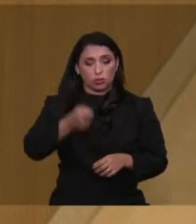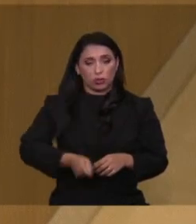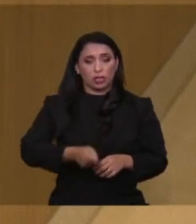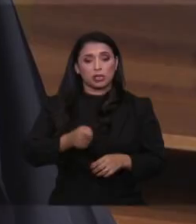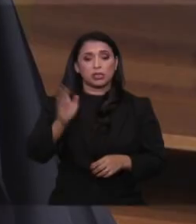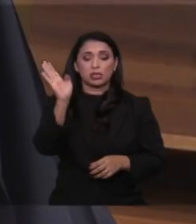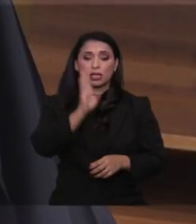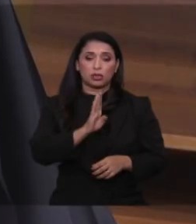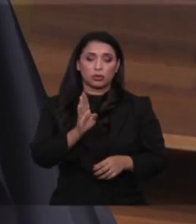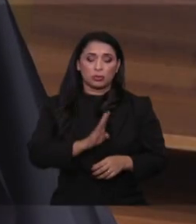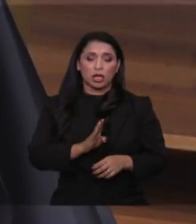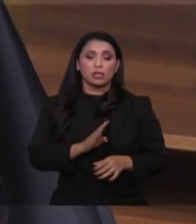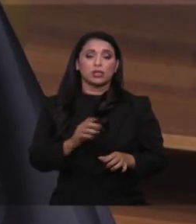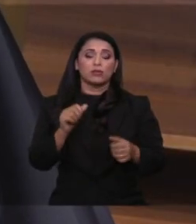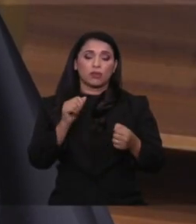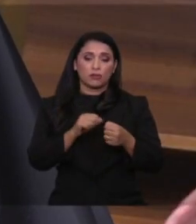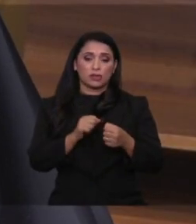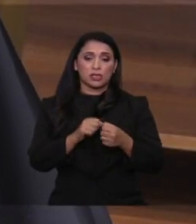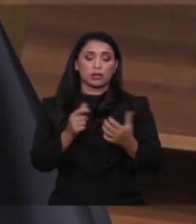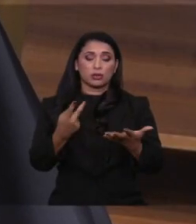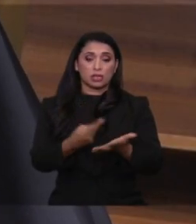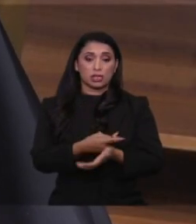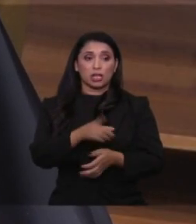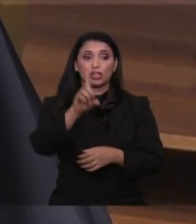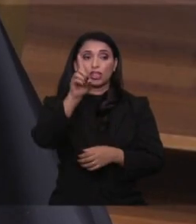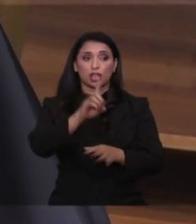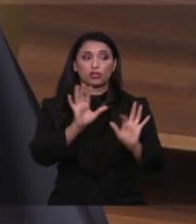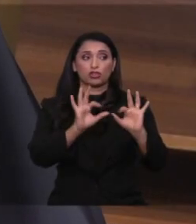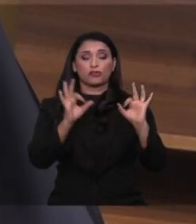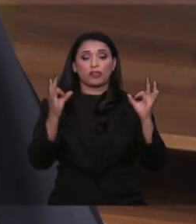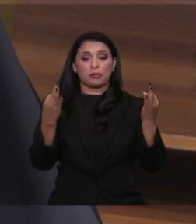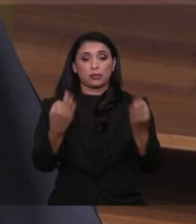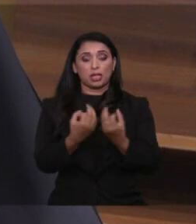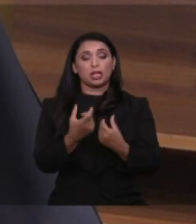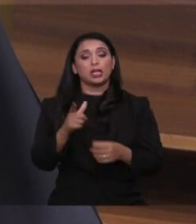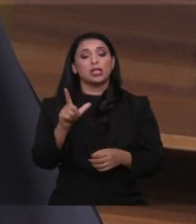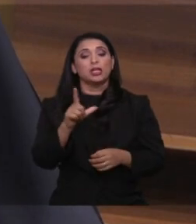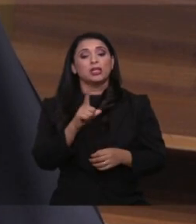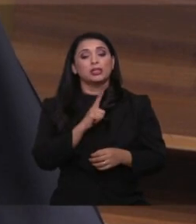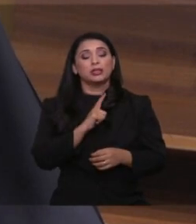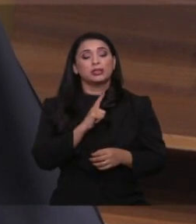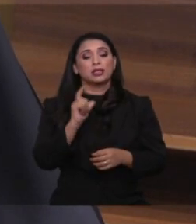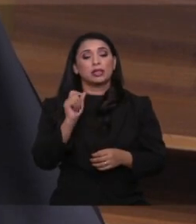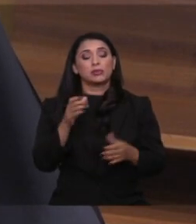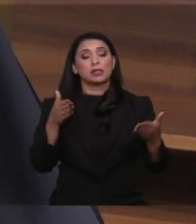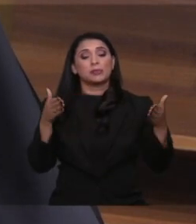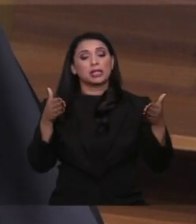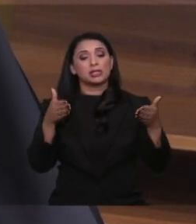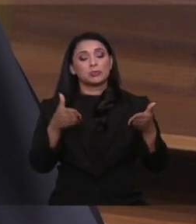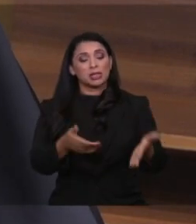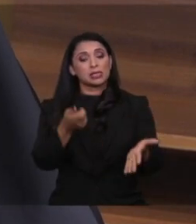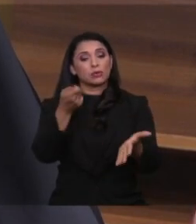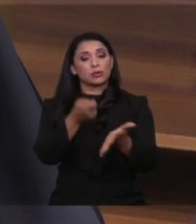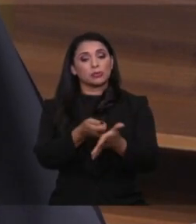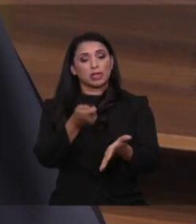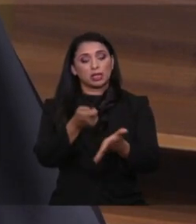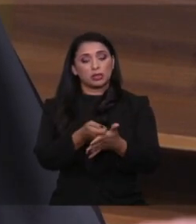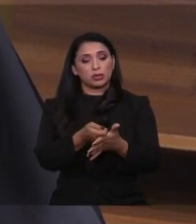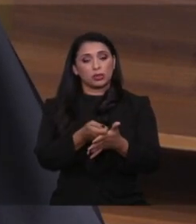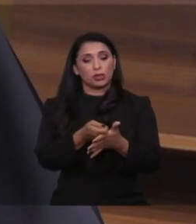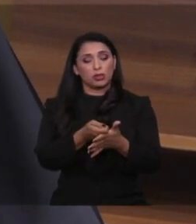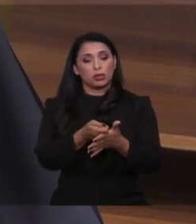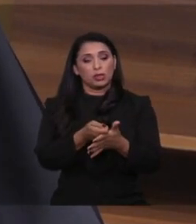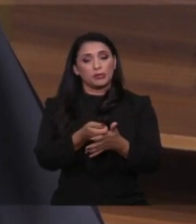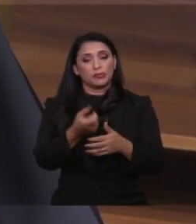brasileira. E lembrando que, em matéria de direito de família, ainda nós temos a participação obrigatória